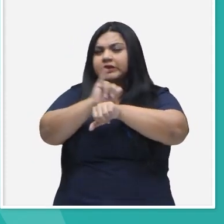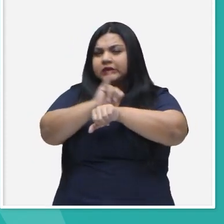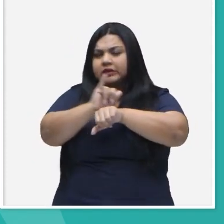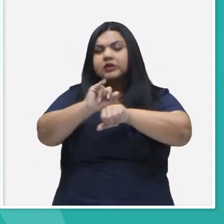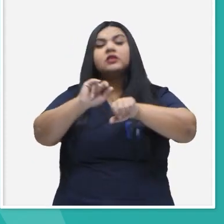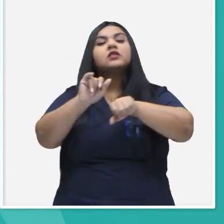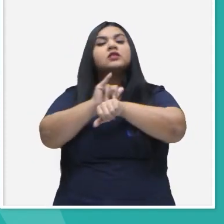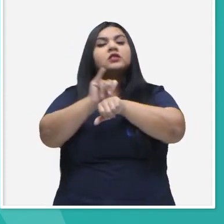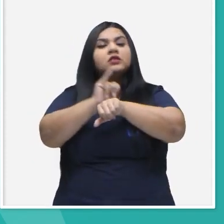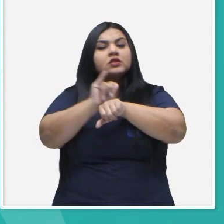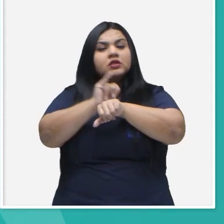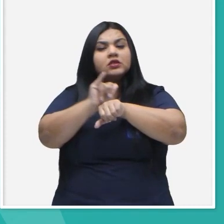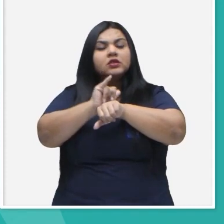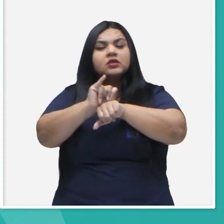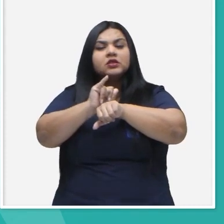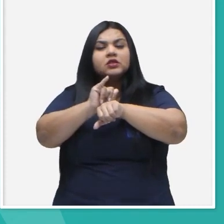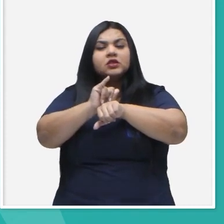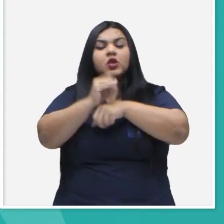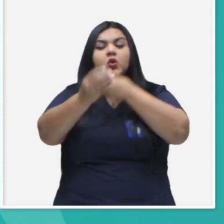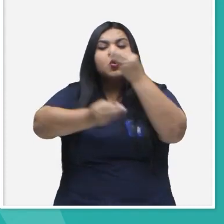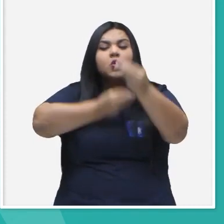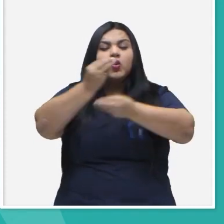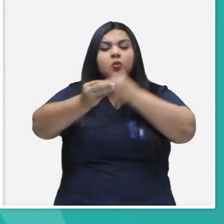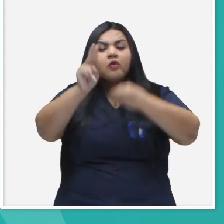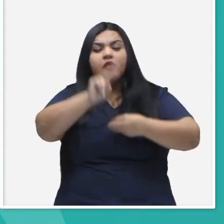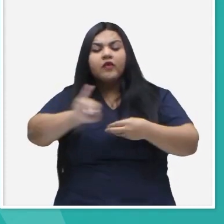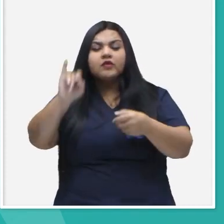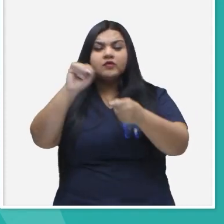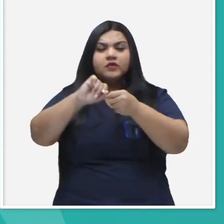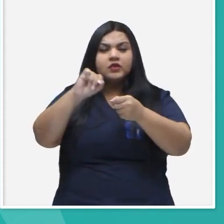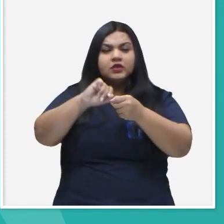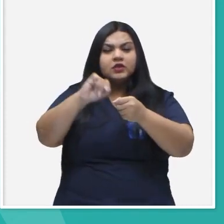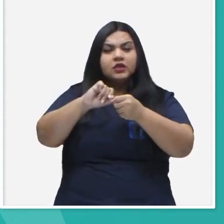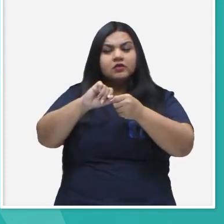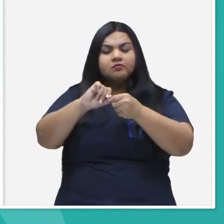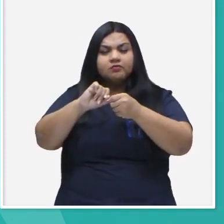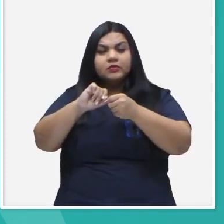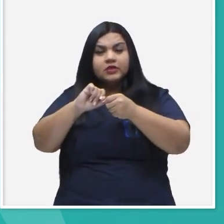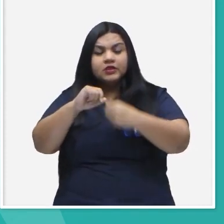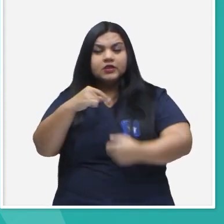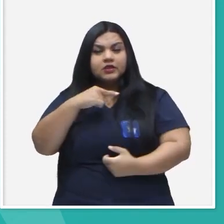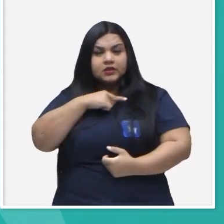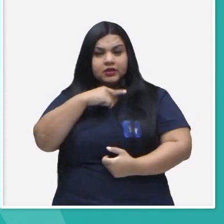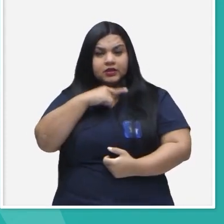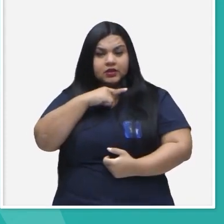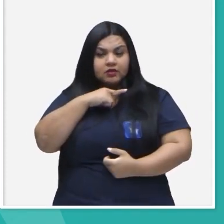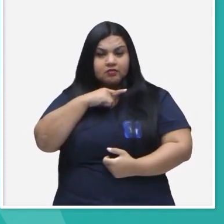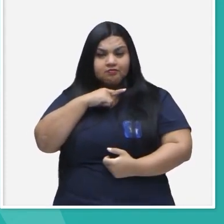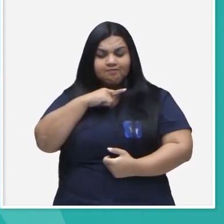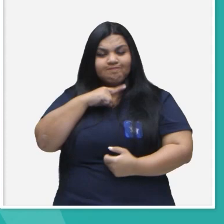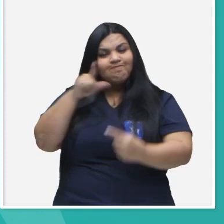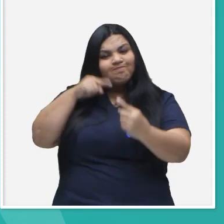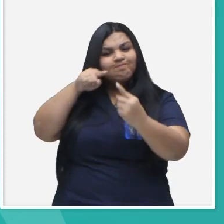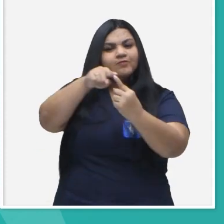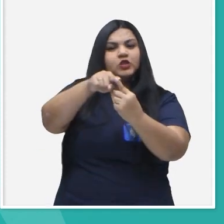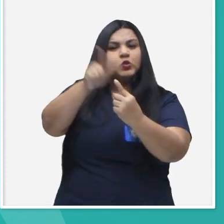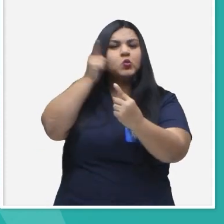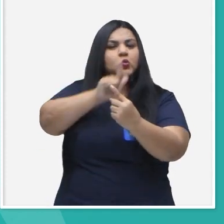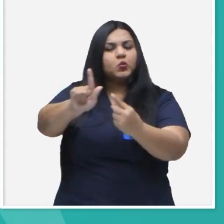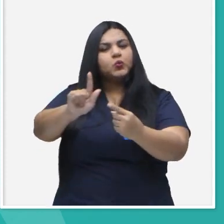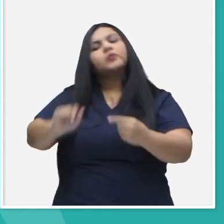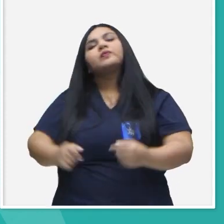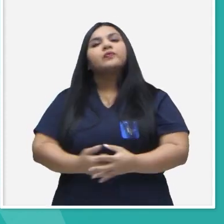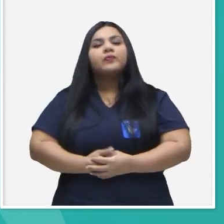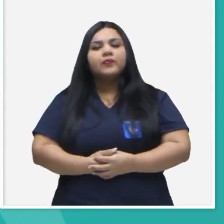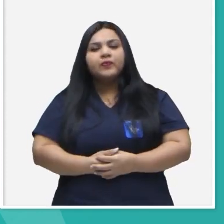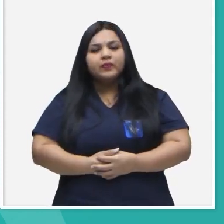as estratégias e como é que vai se fazer para chegar lá, certo?